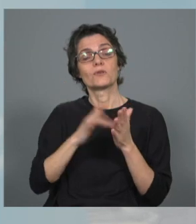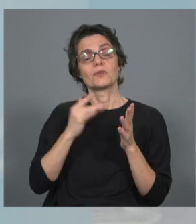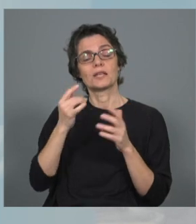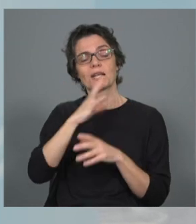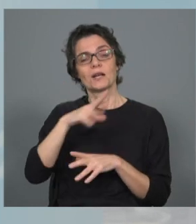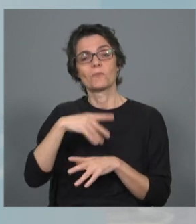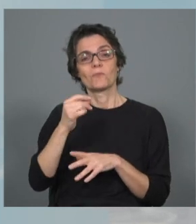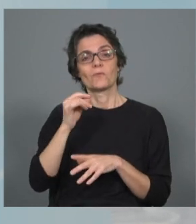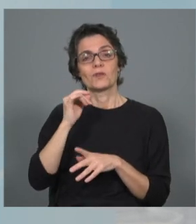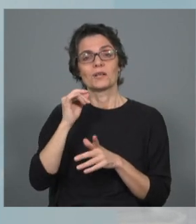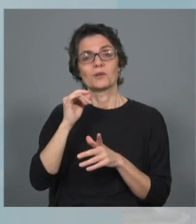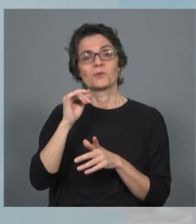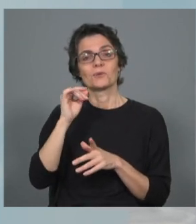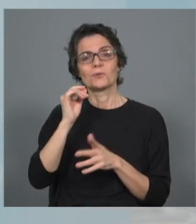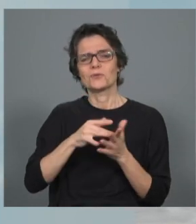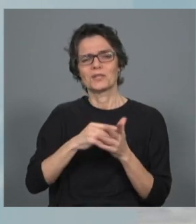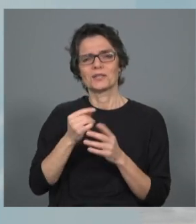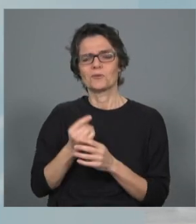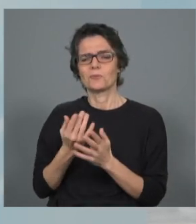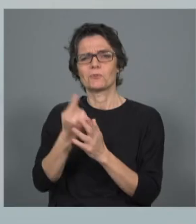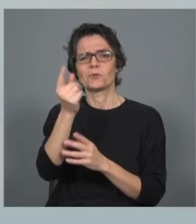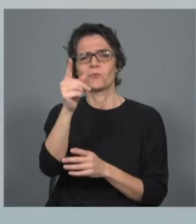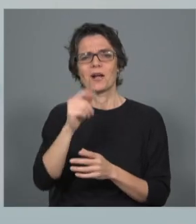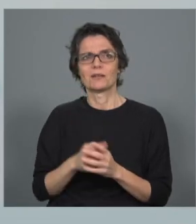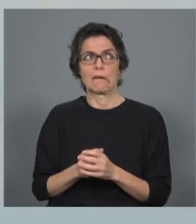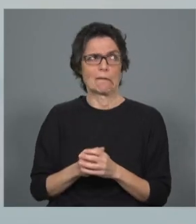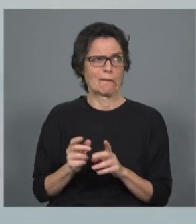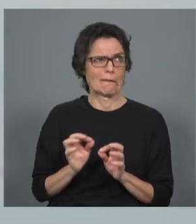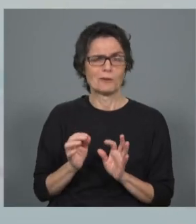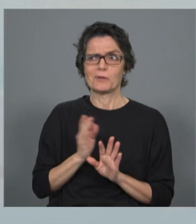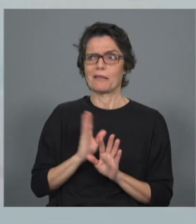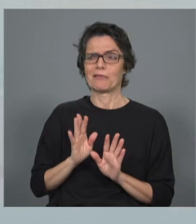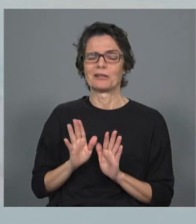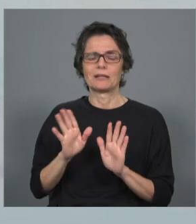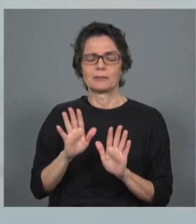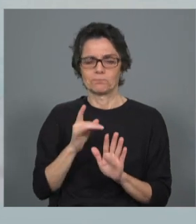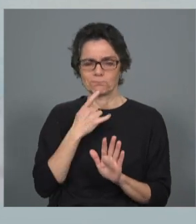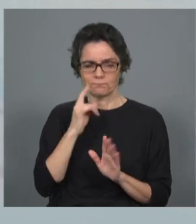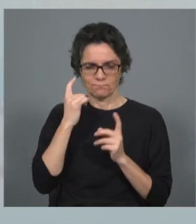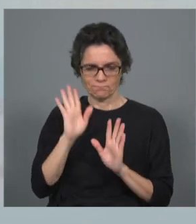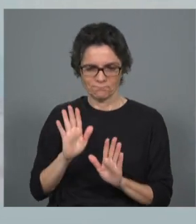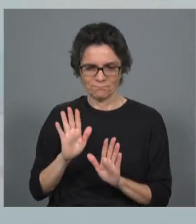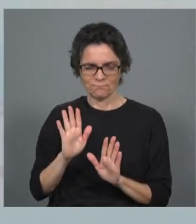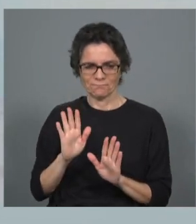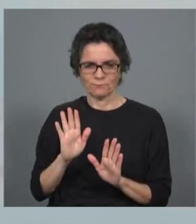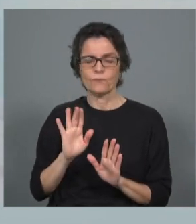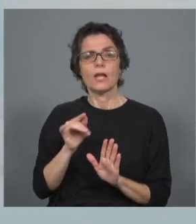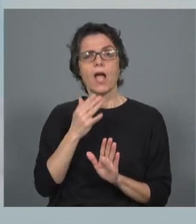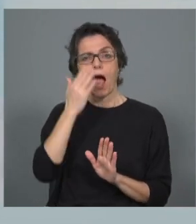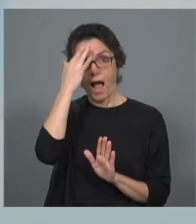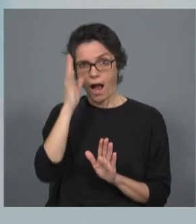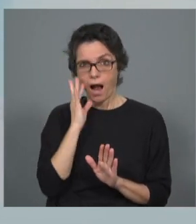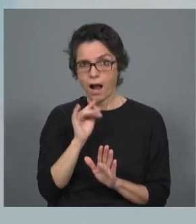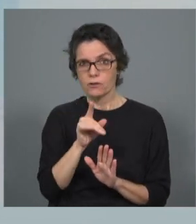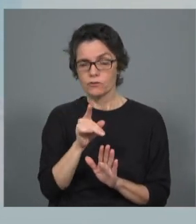livro, qual seria a sua proposta? Eu não estava preparado para essa pergunta, mas eu diria que